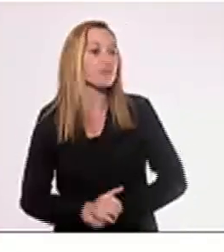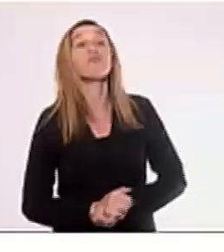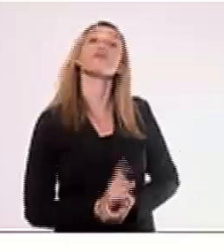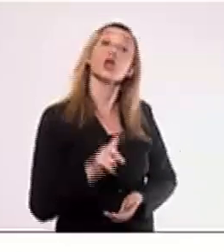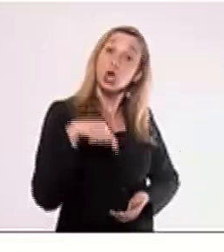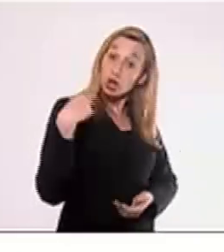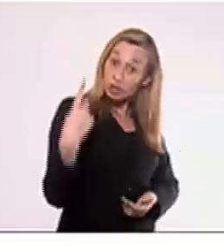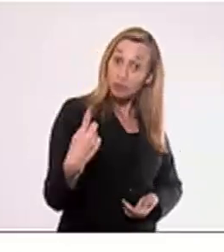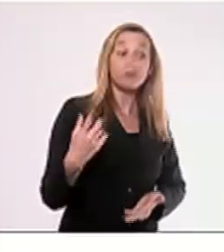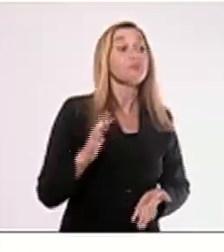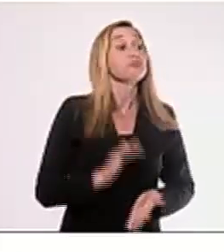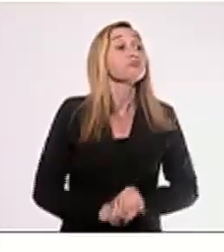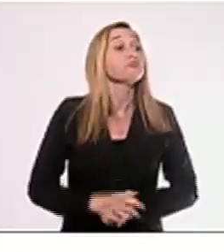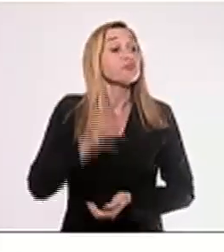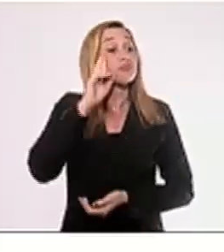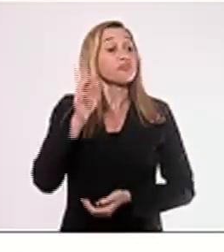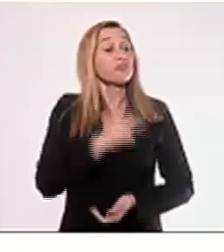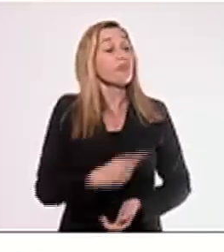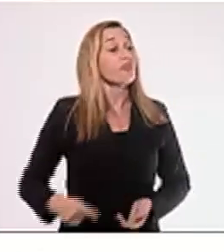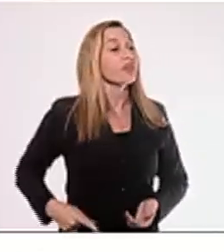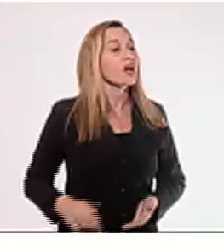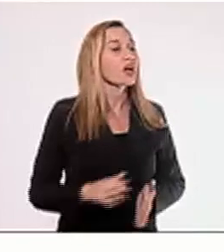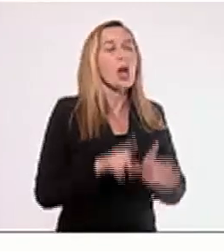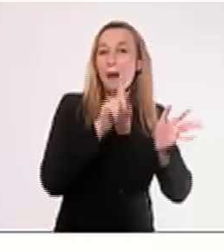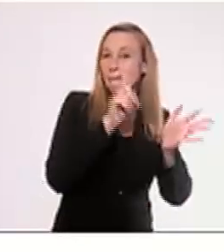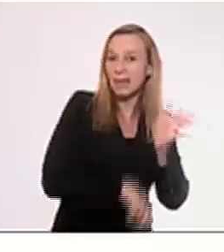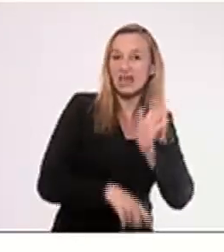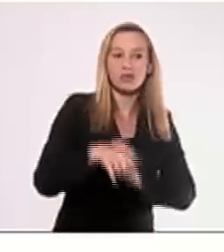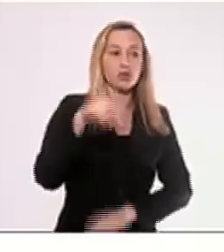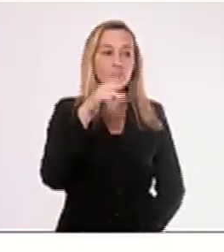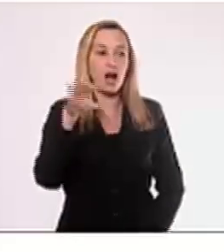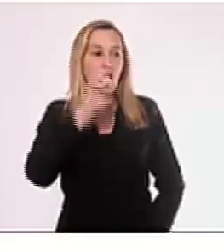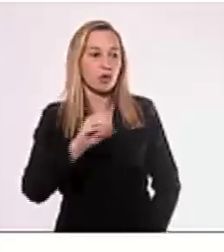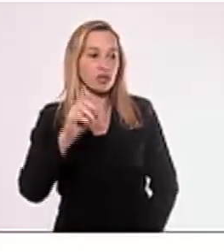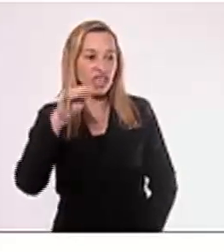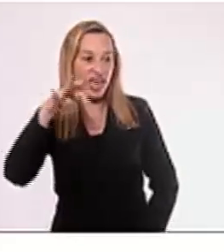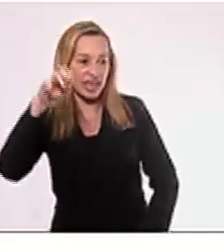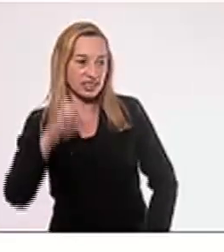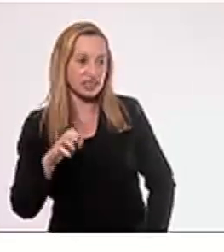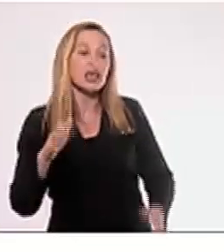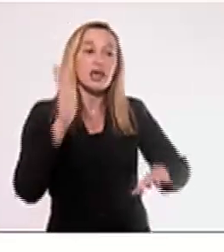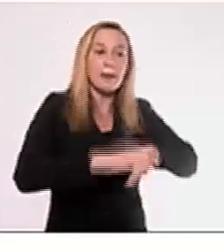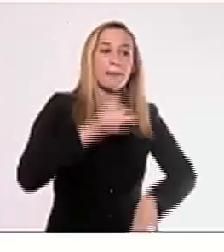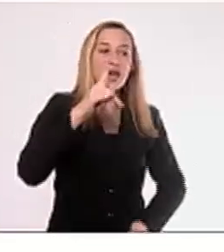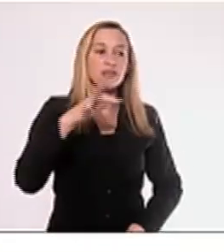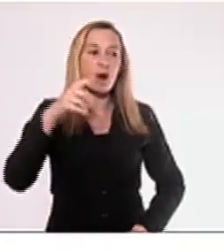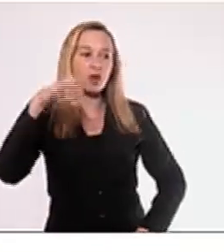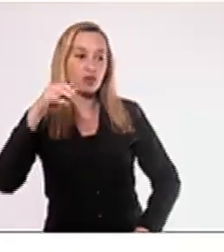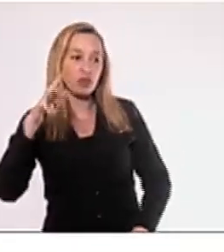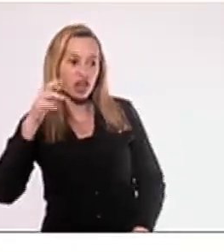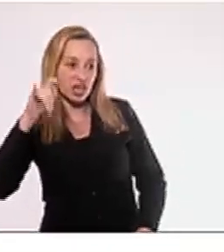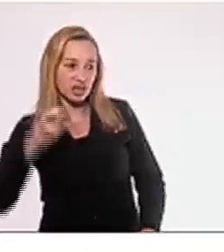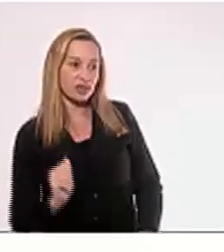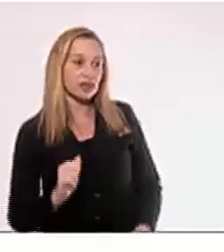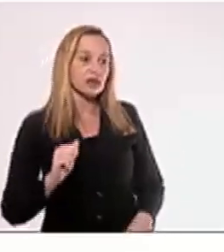no mais, senhor presidente, menos Paulo Guedes e mais Paulo Freire. Partiu rua!